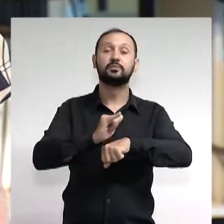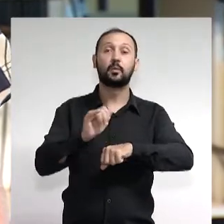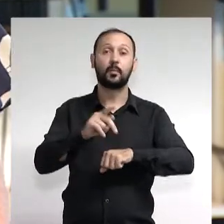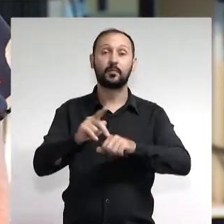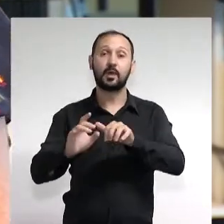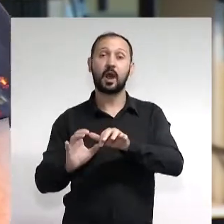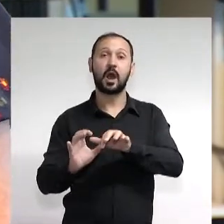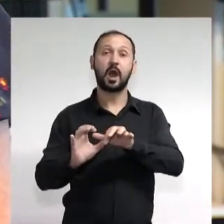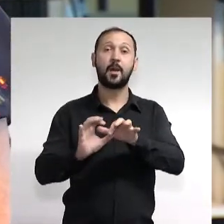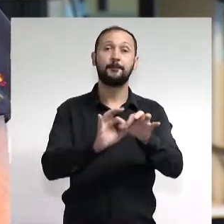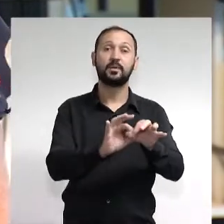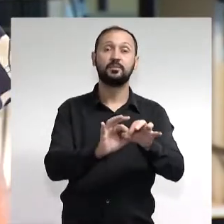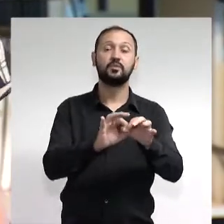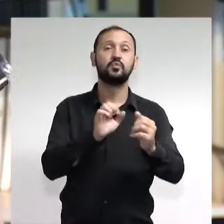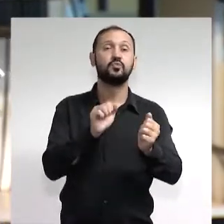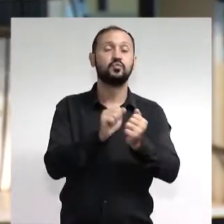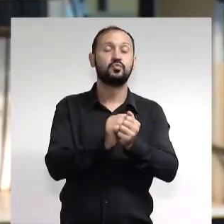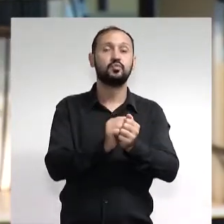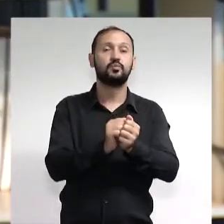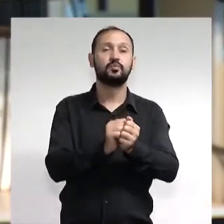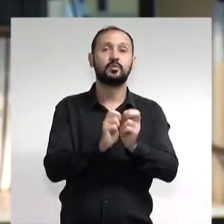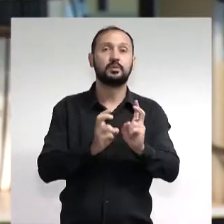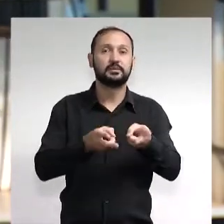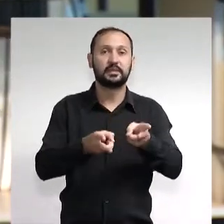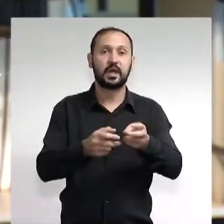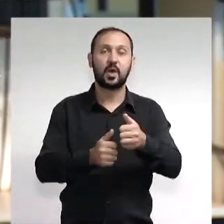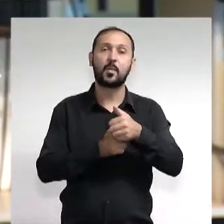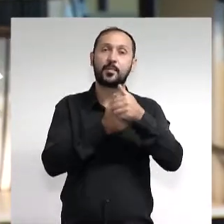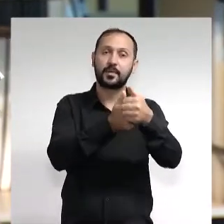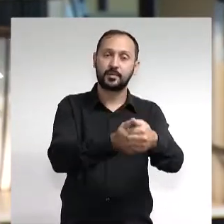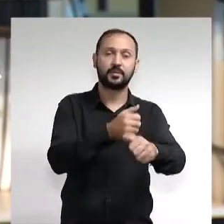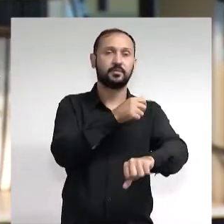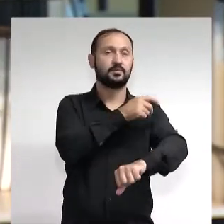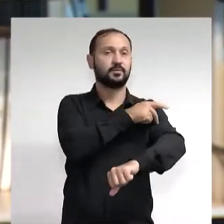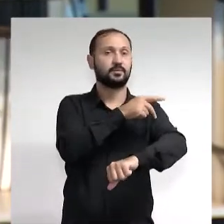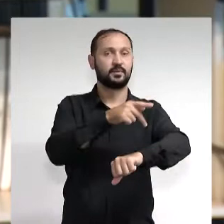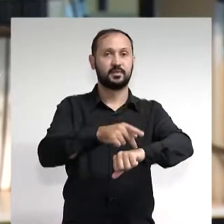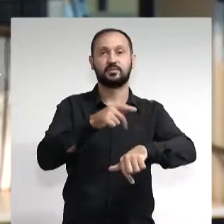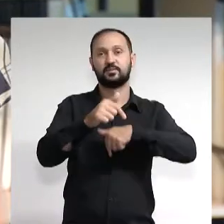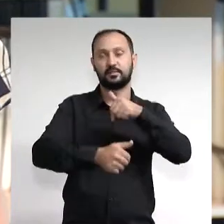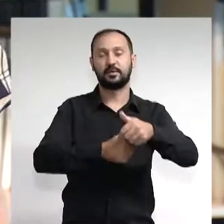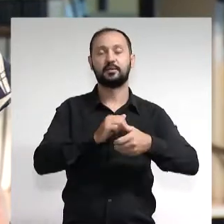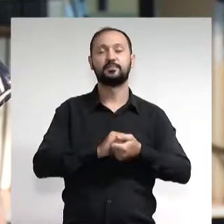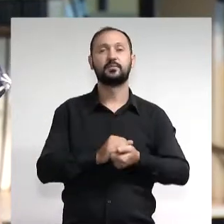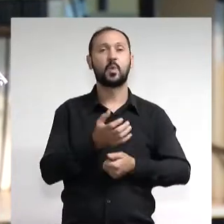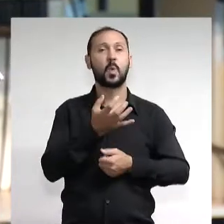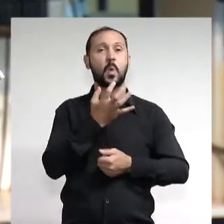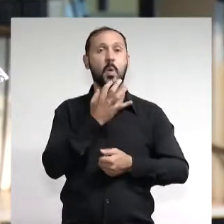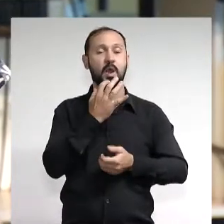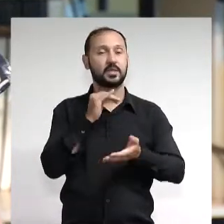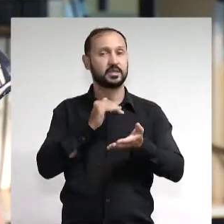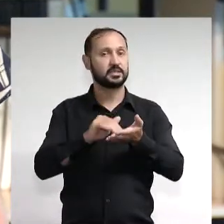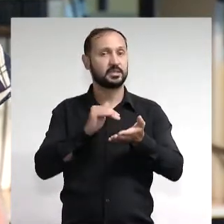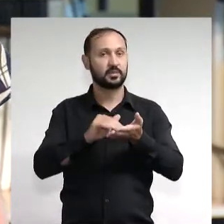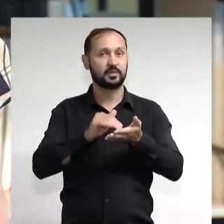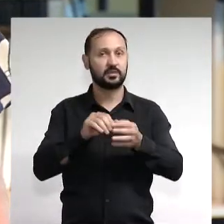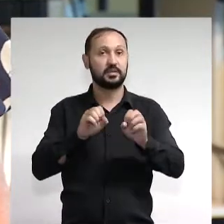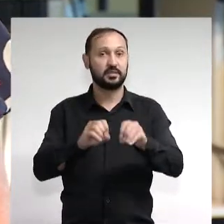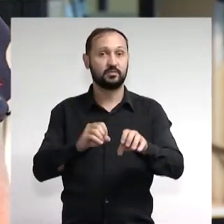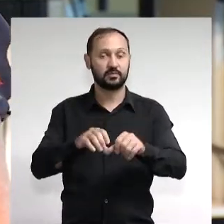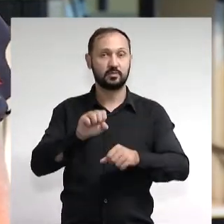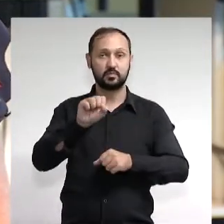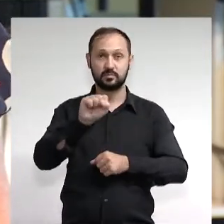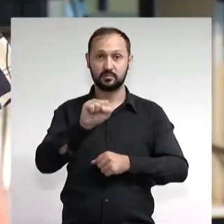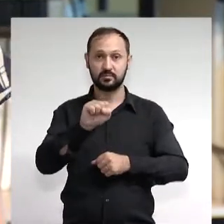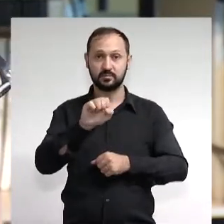de envolvimento do professor e o constante acompanhamento do trabalho pedagógico. Eu conheço, né, da Secretaria de Estado de Educação